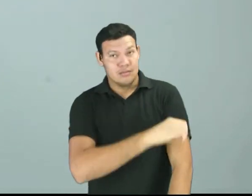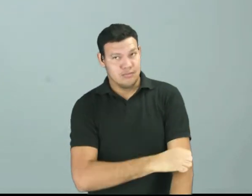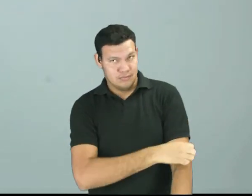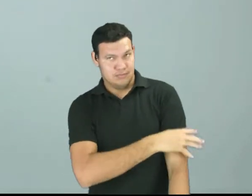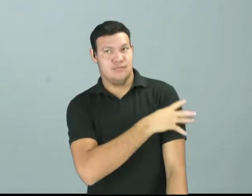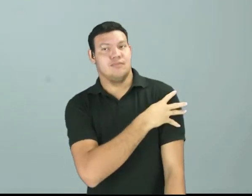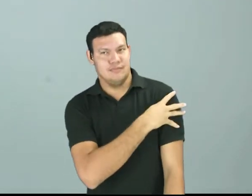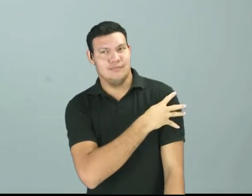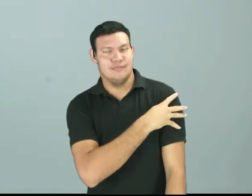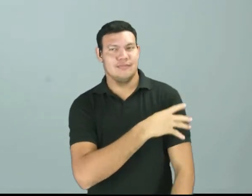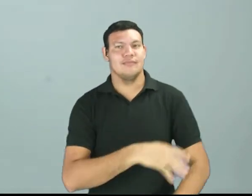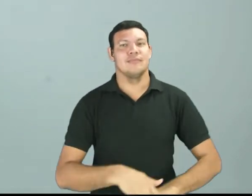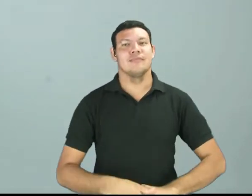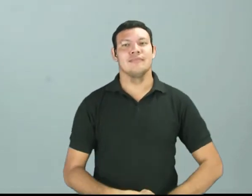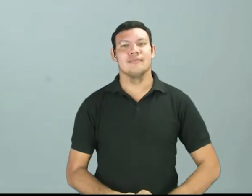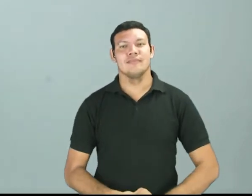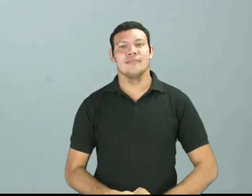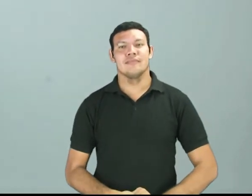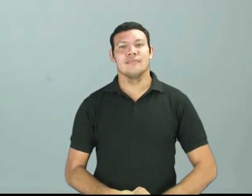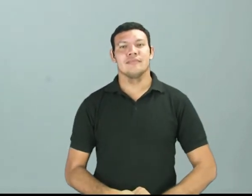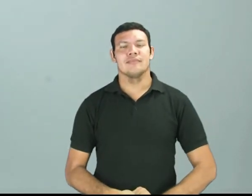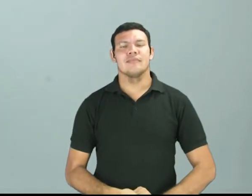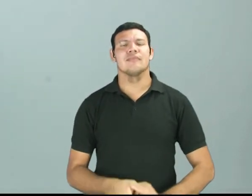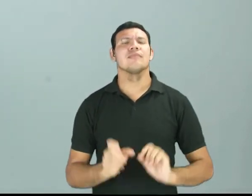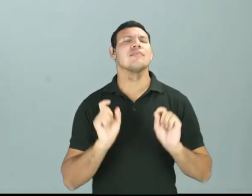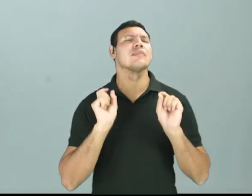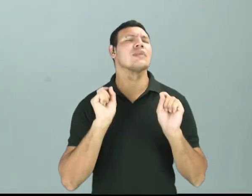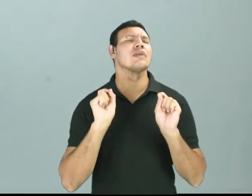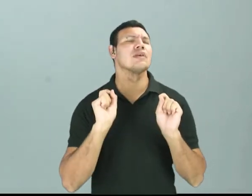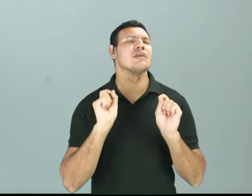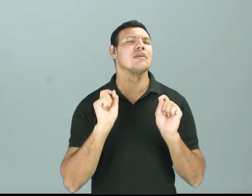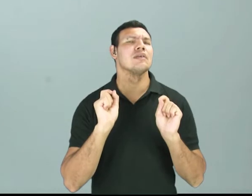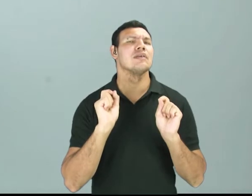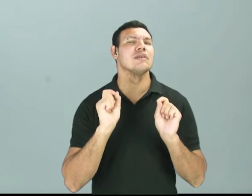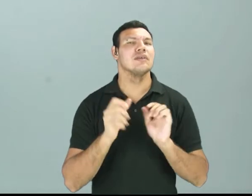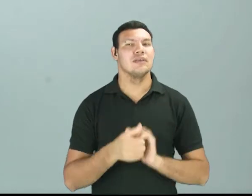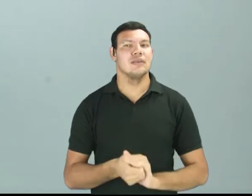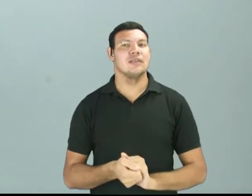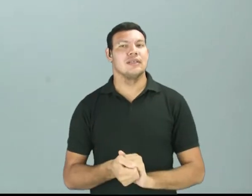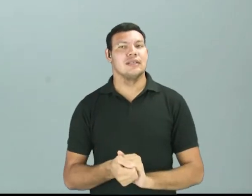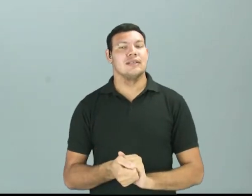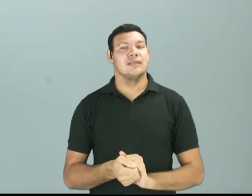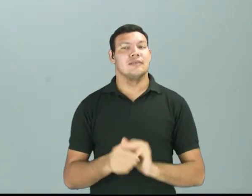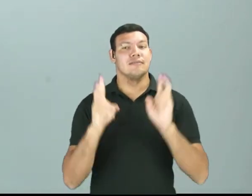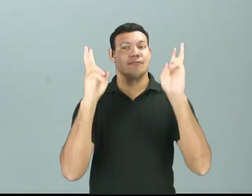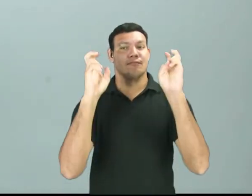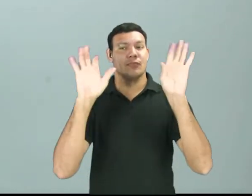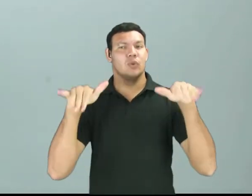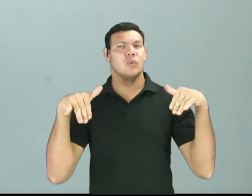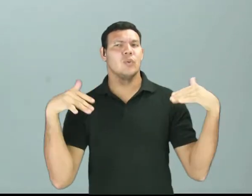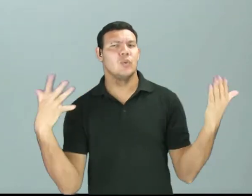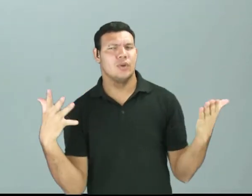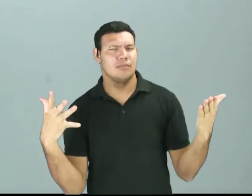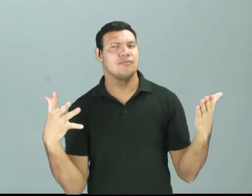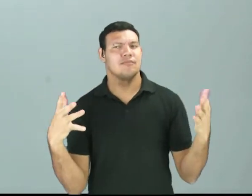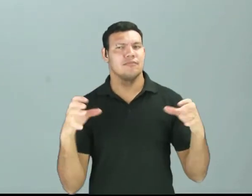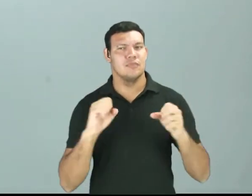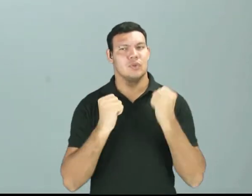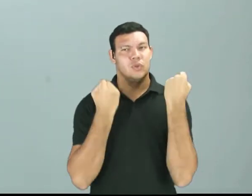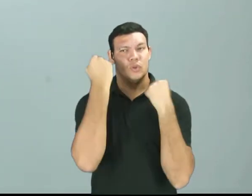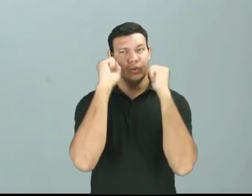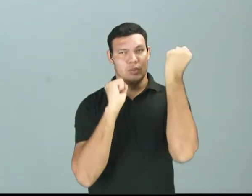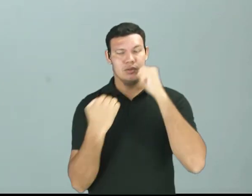do ensino fundamental. E o nosso tema de estudo de hoje é industrialização no mundo. Vamos tentar entender